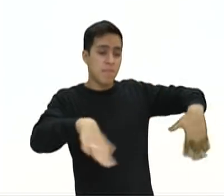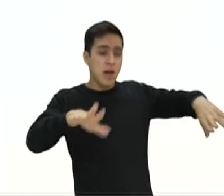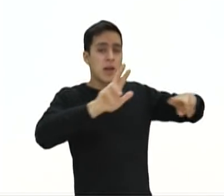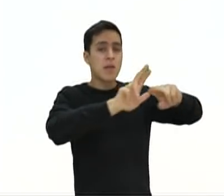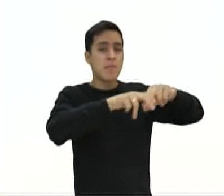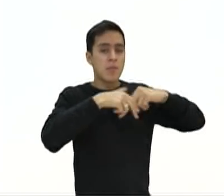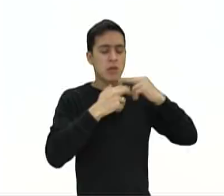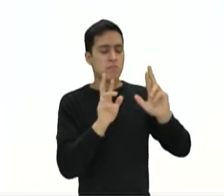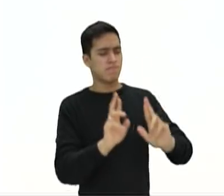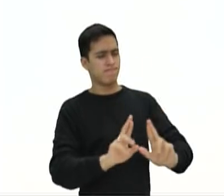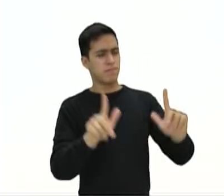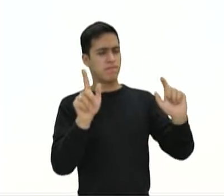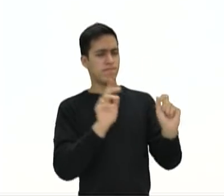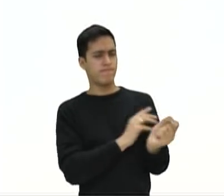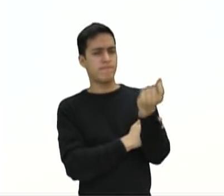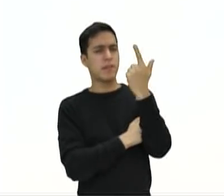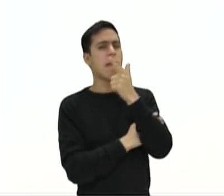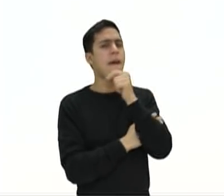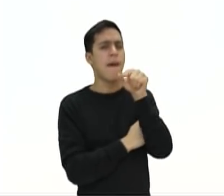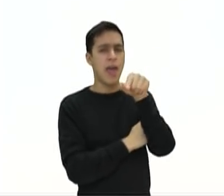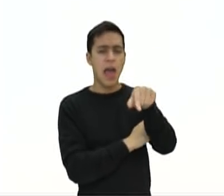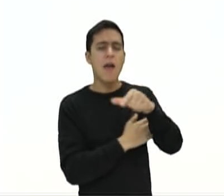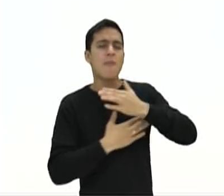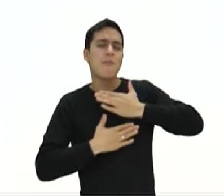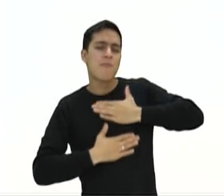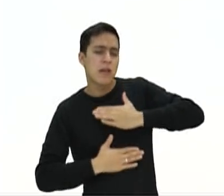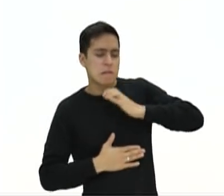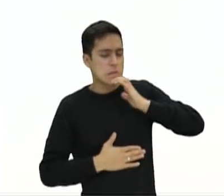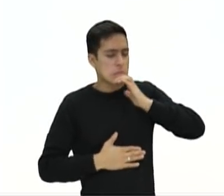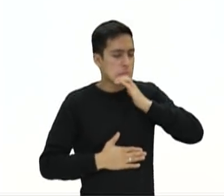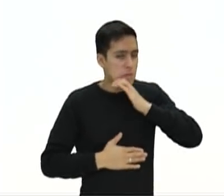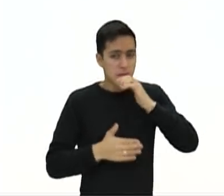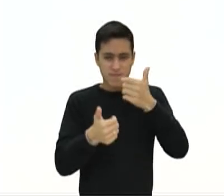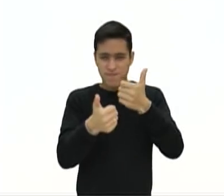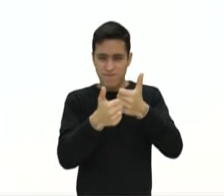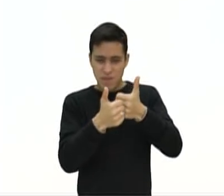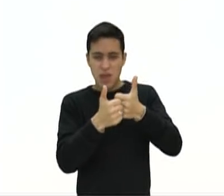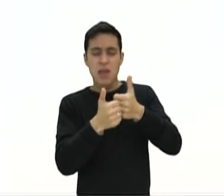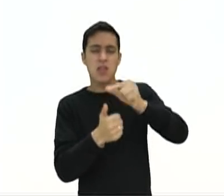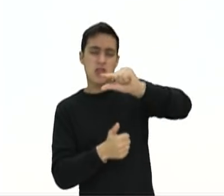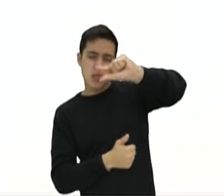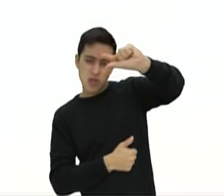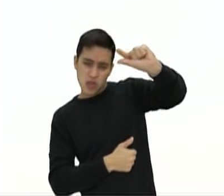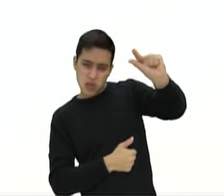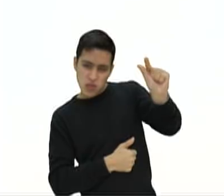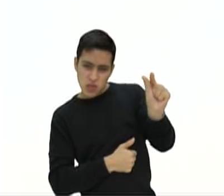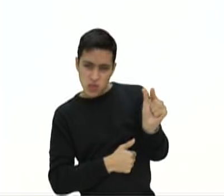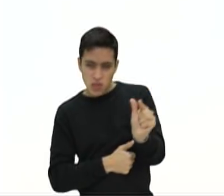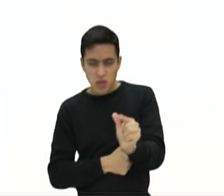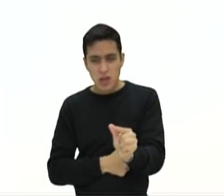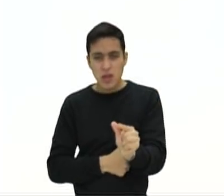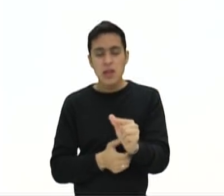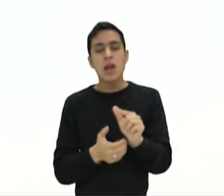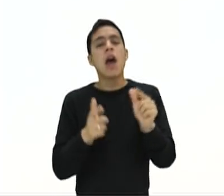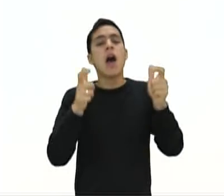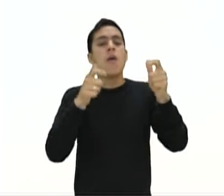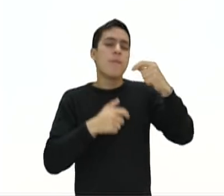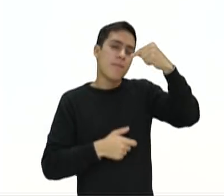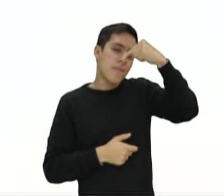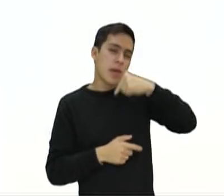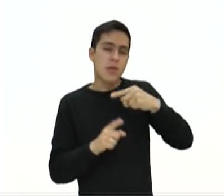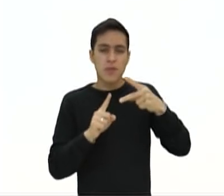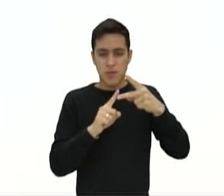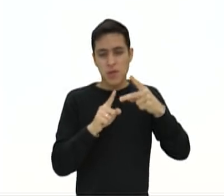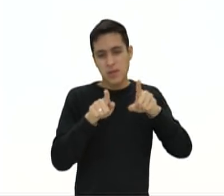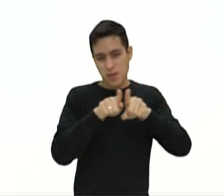aquecimento anormal das águas do Pacífico, nas proximidades da costa oeste do Peru e do